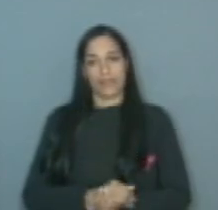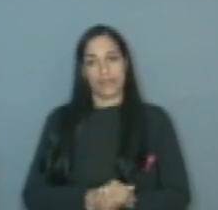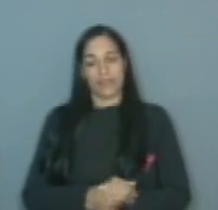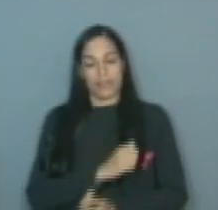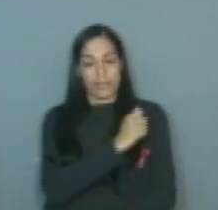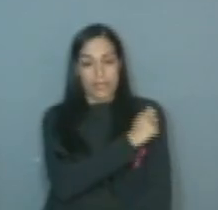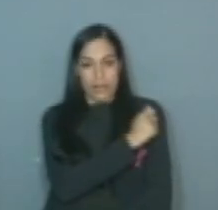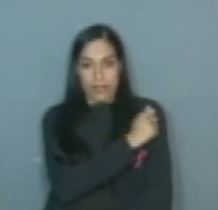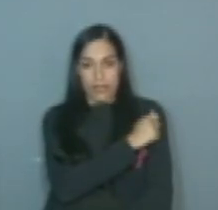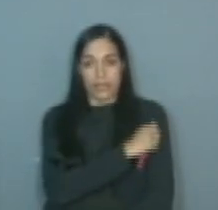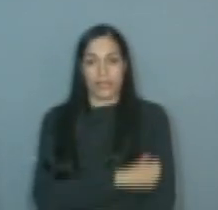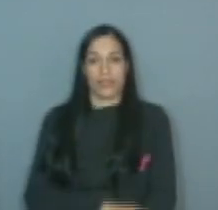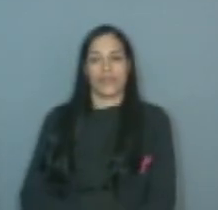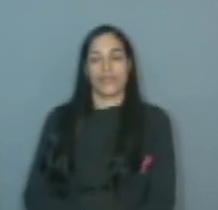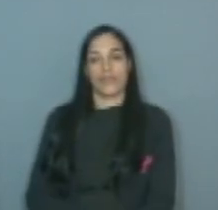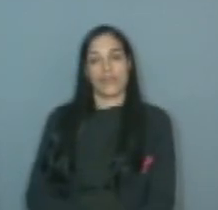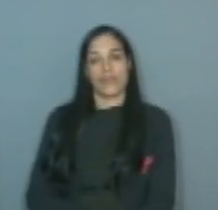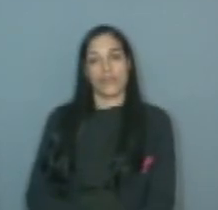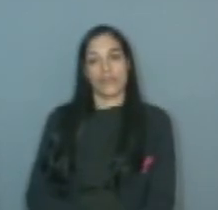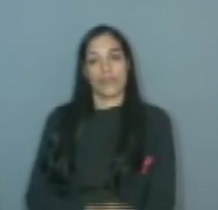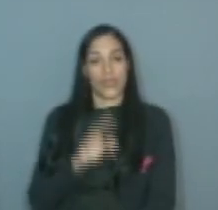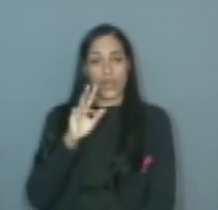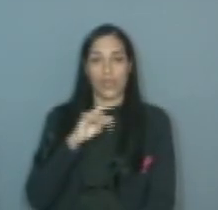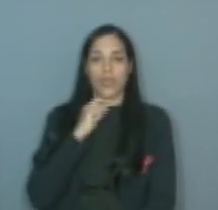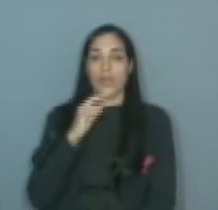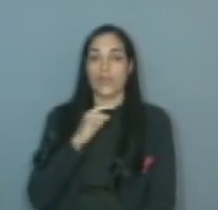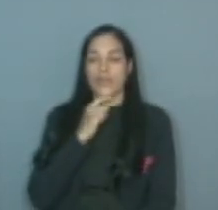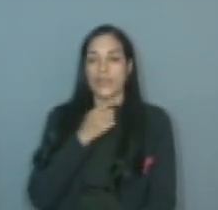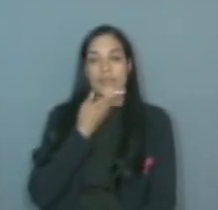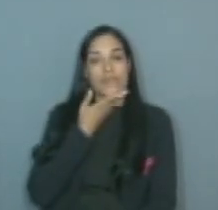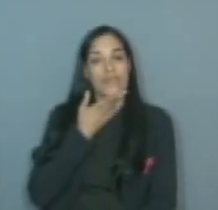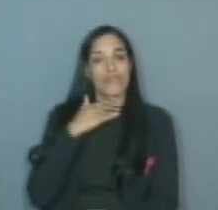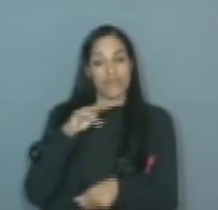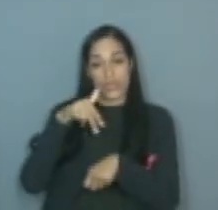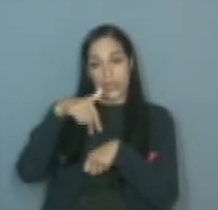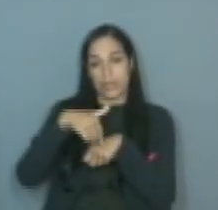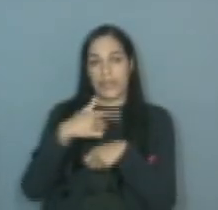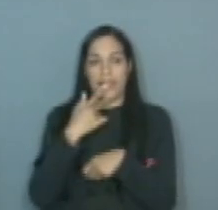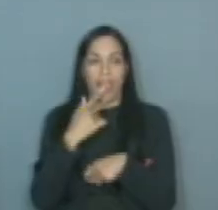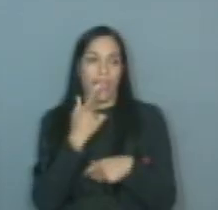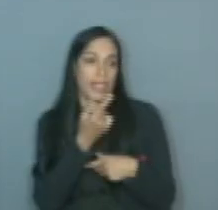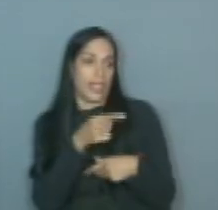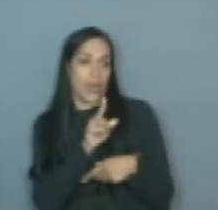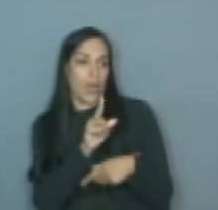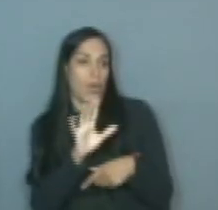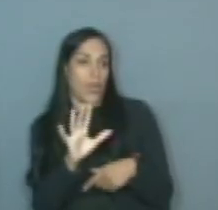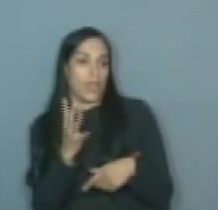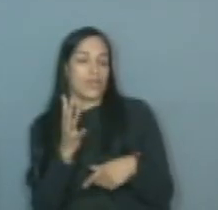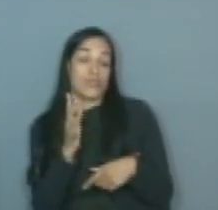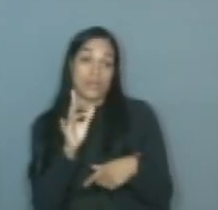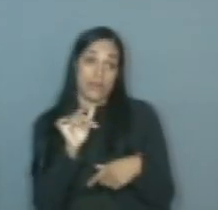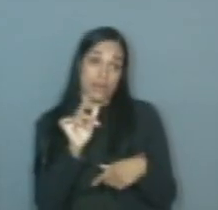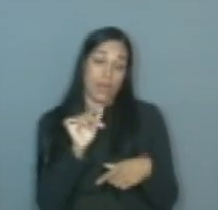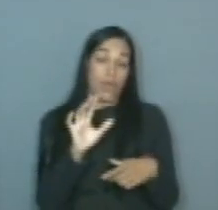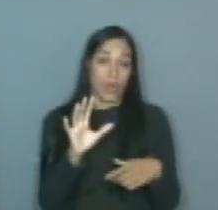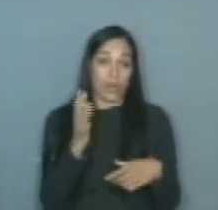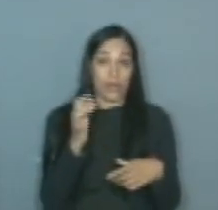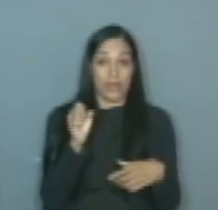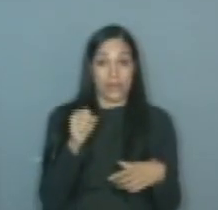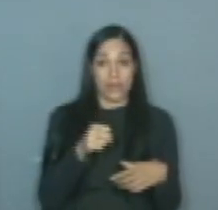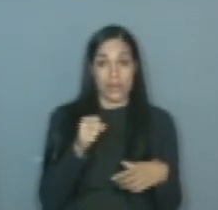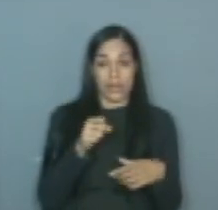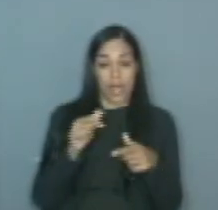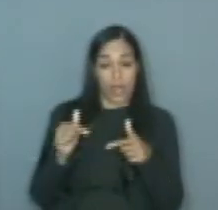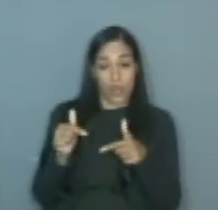E isso não adianta subir aqui para dizer que não acontece, porque está na cara, isso é fato. Não, a